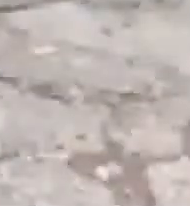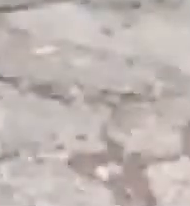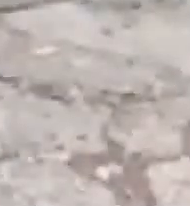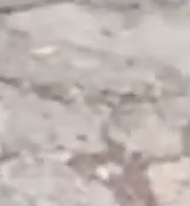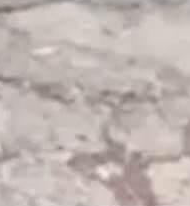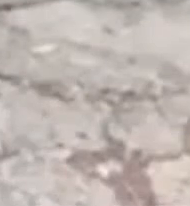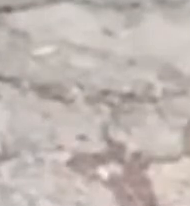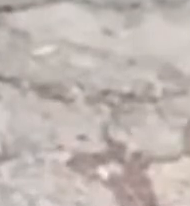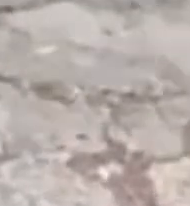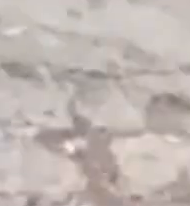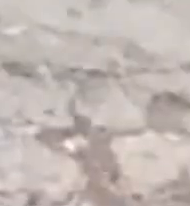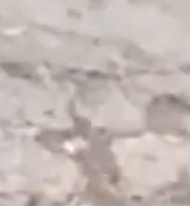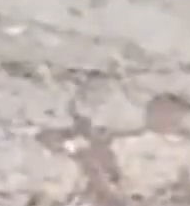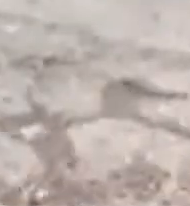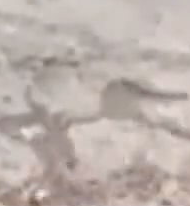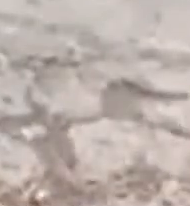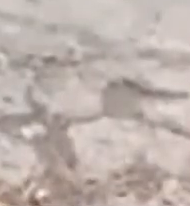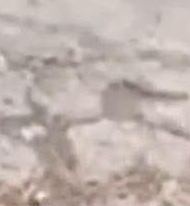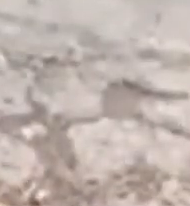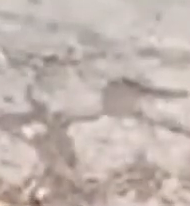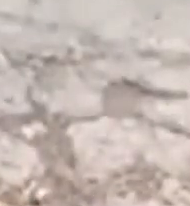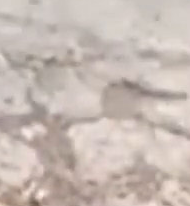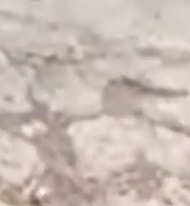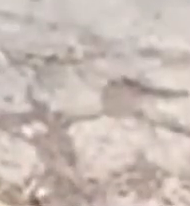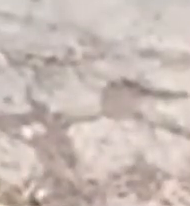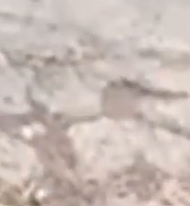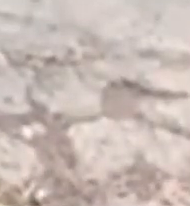aí e